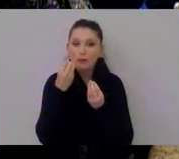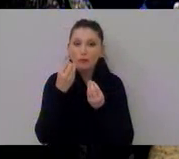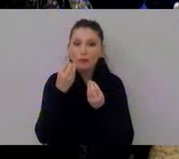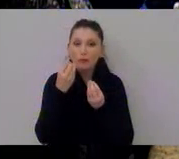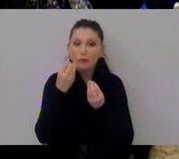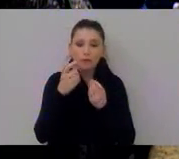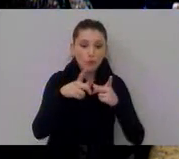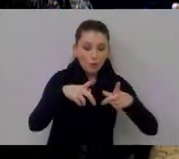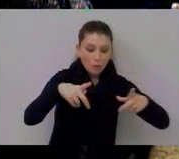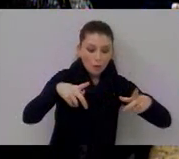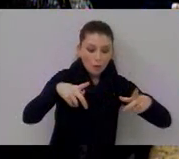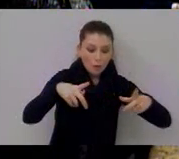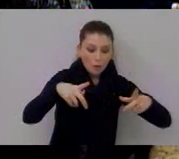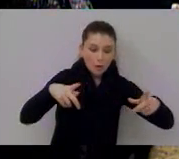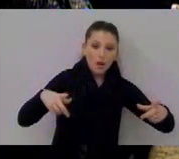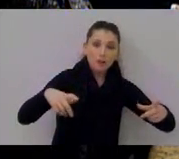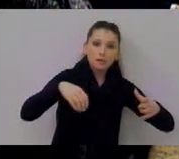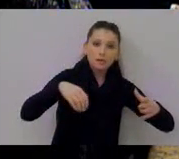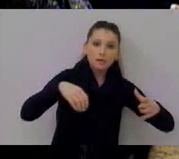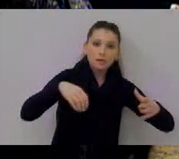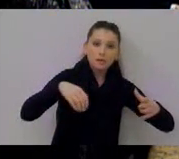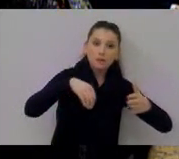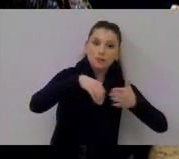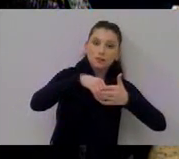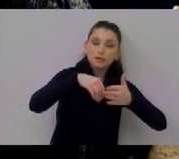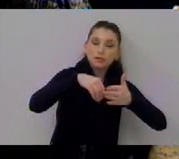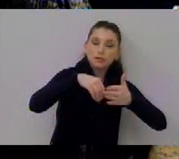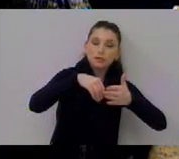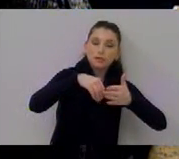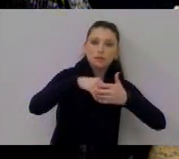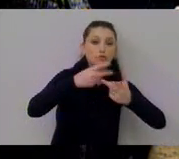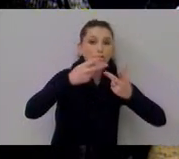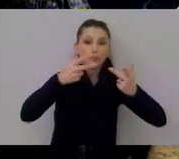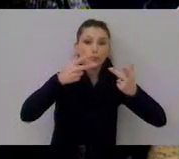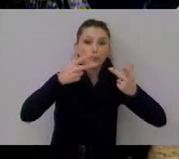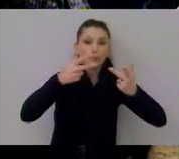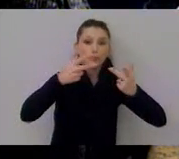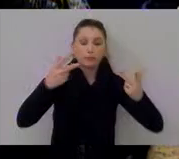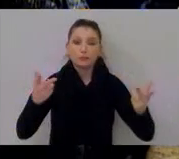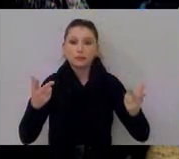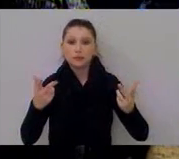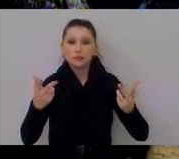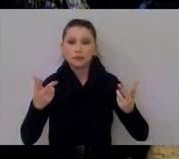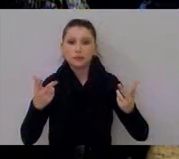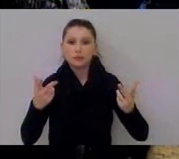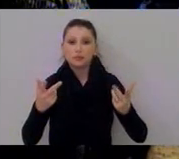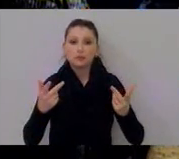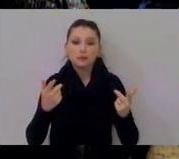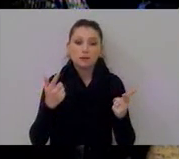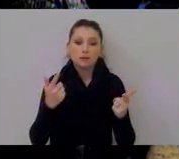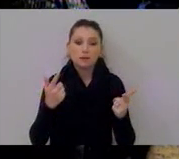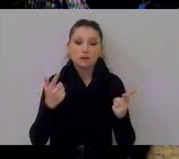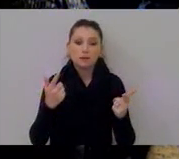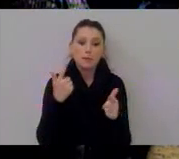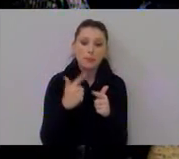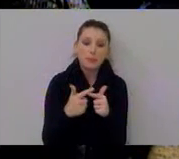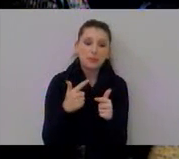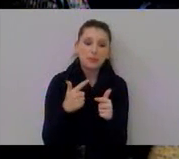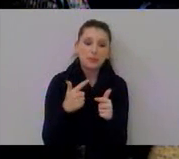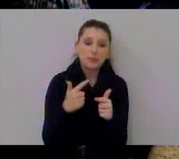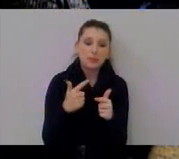da escola do bairro Vosocris, porque além de ter